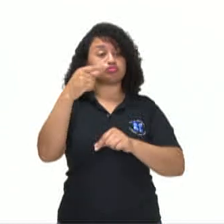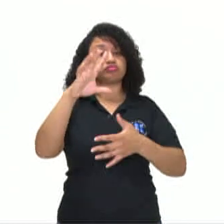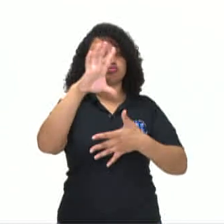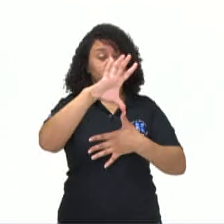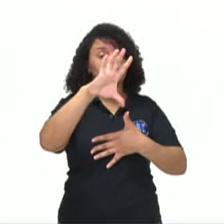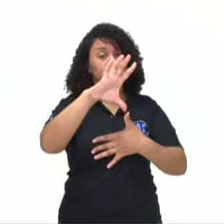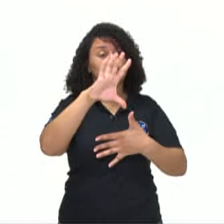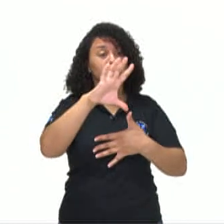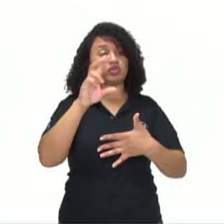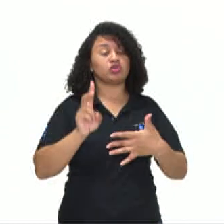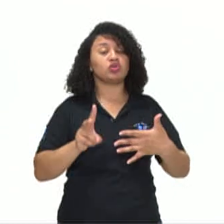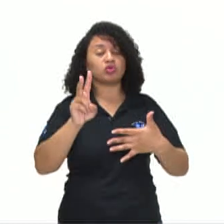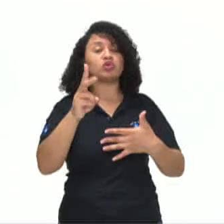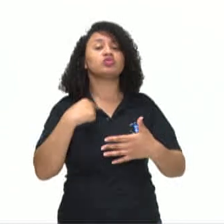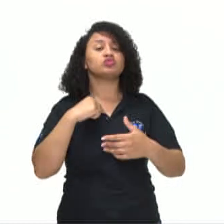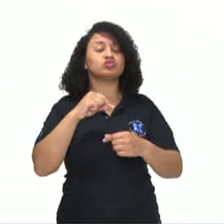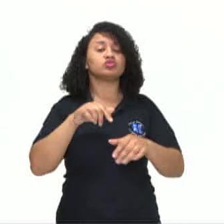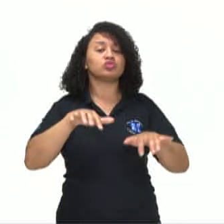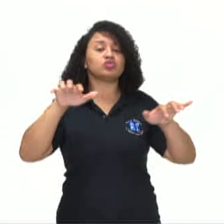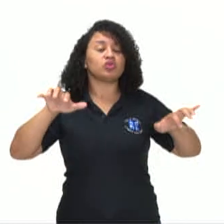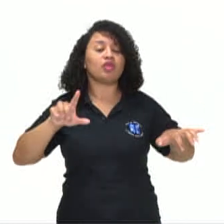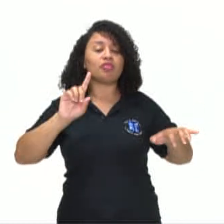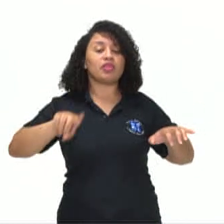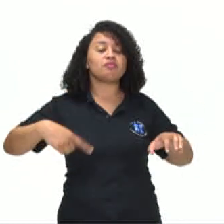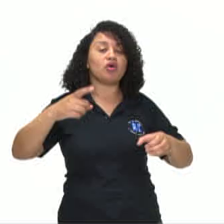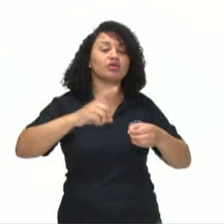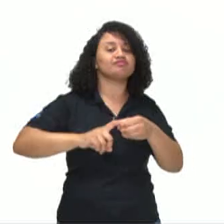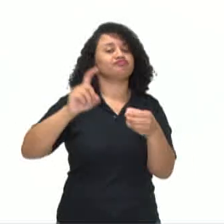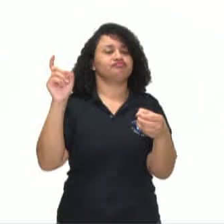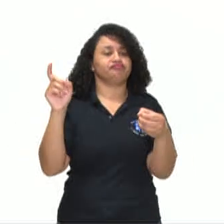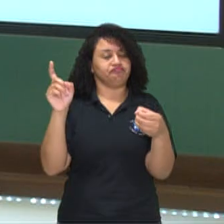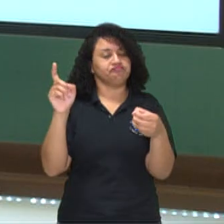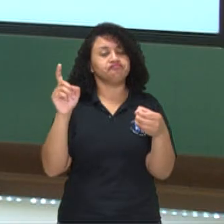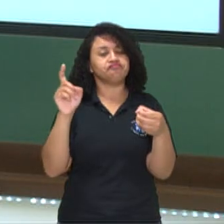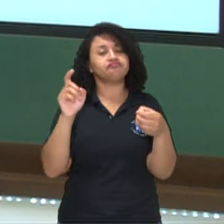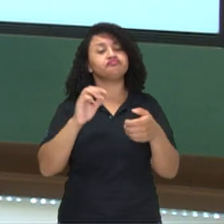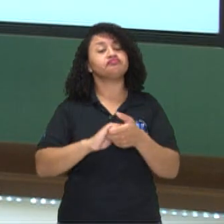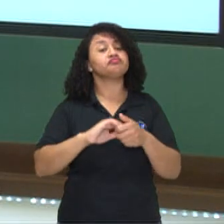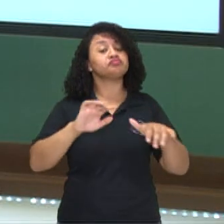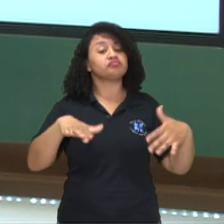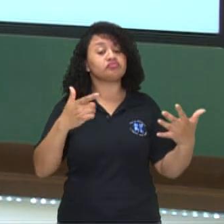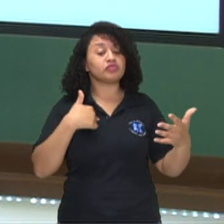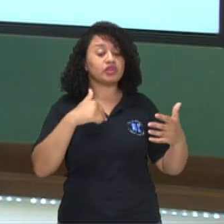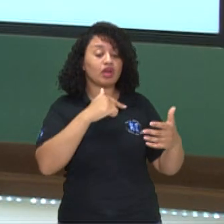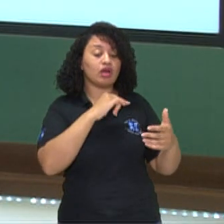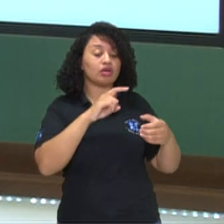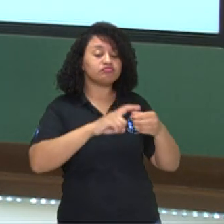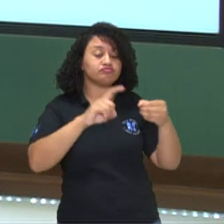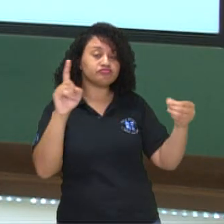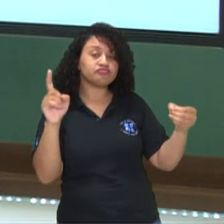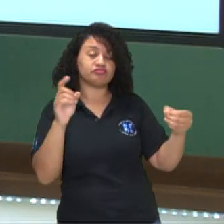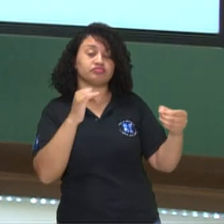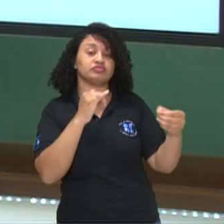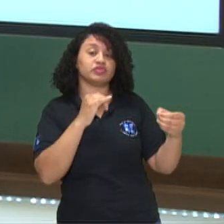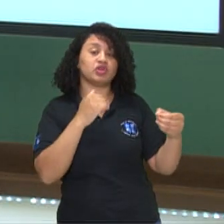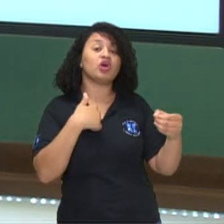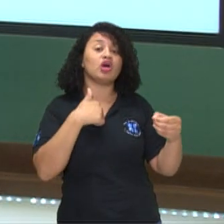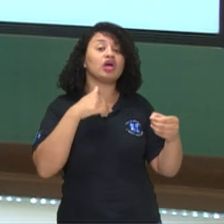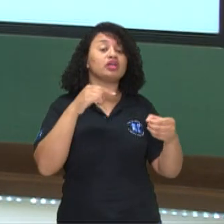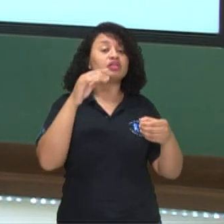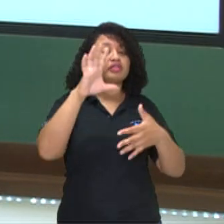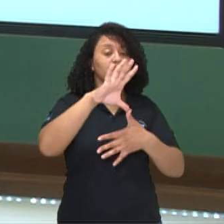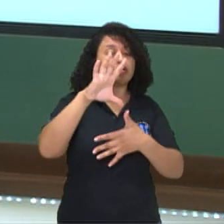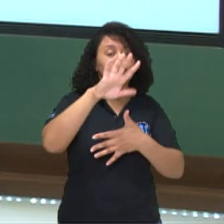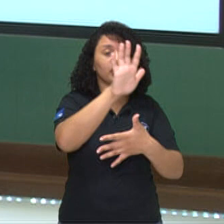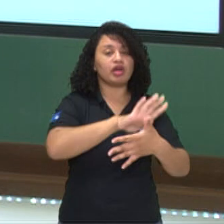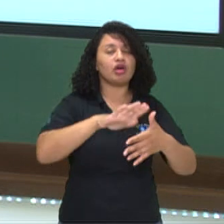que manteve a monarquia após a independência. Então, a independência da América como um todo, ela acontece ali no